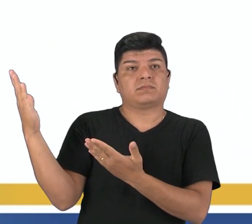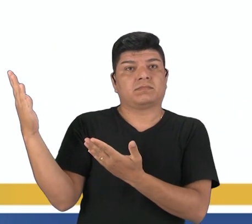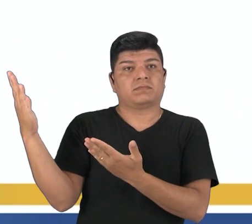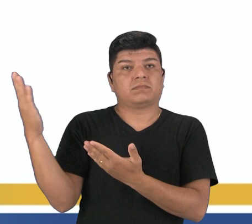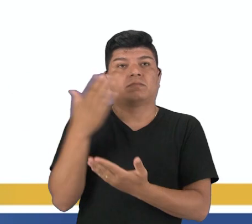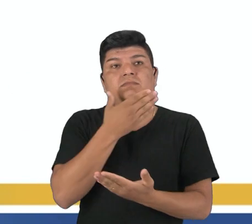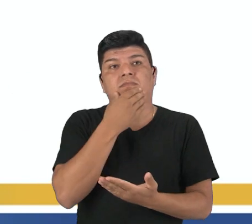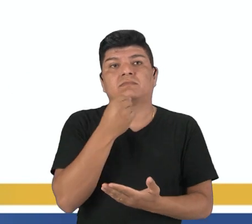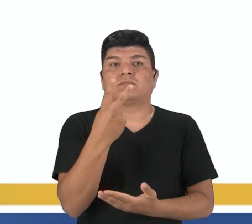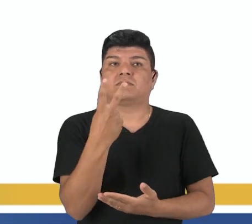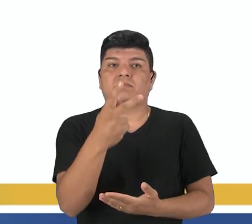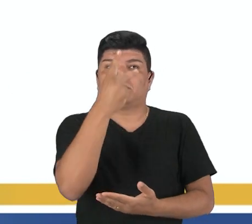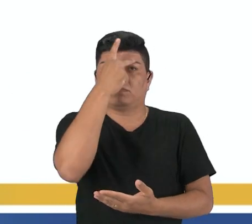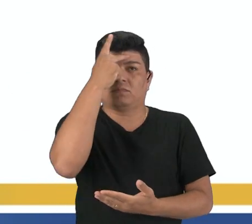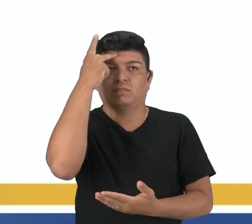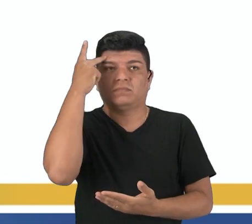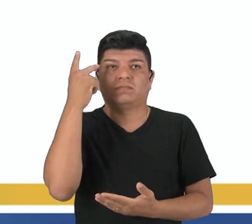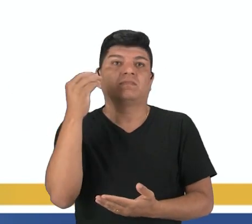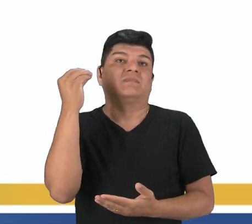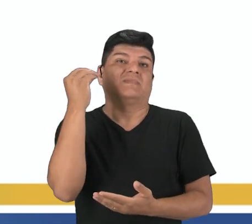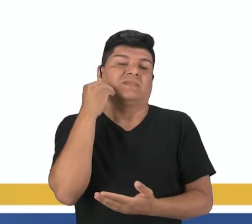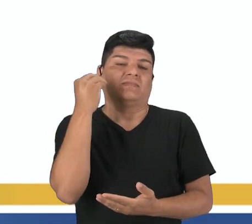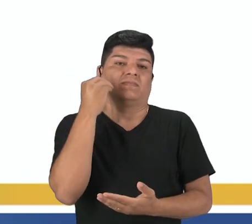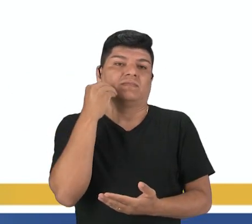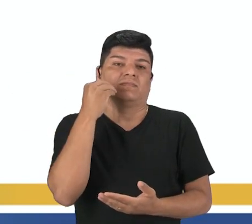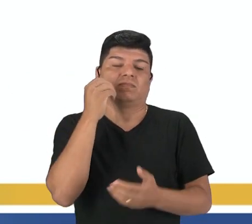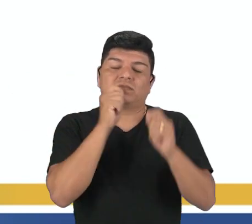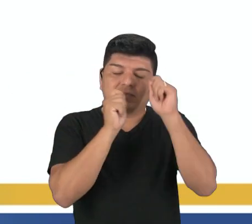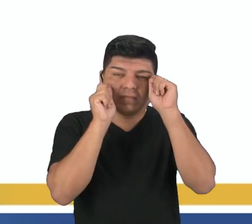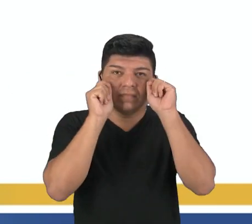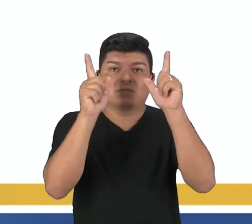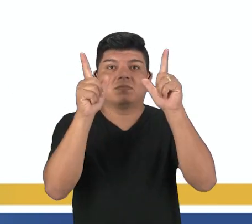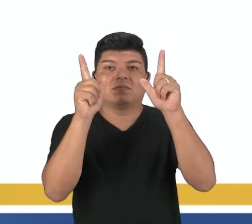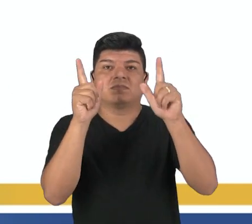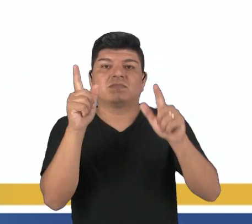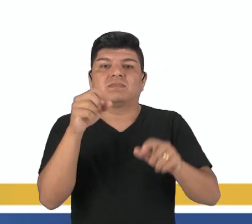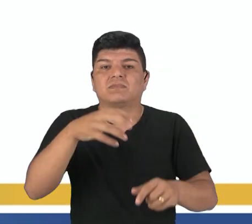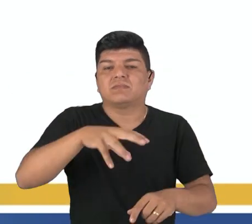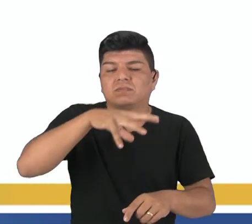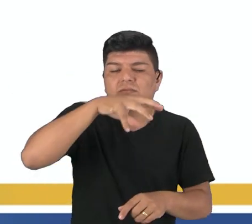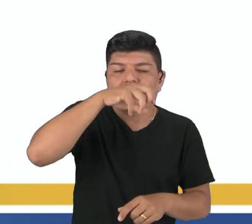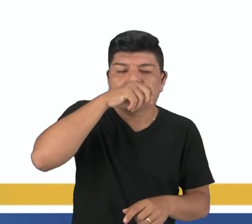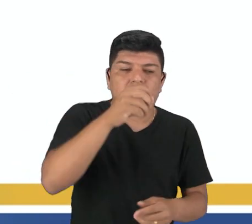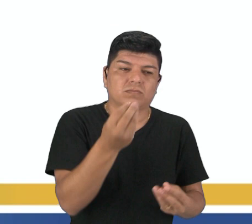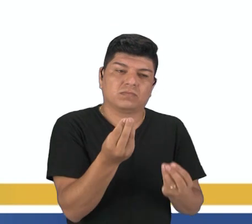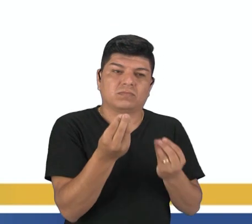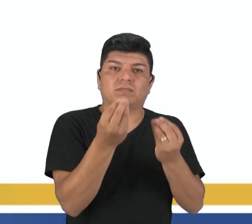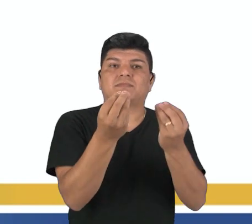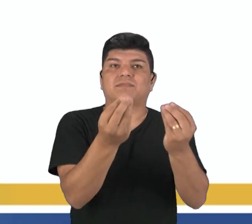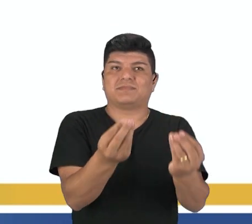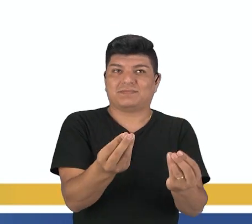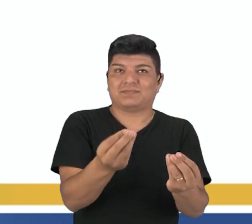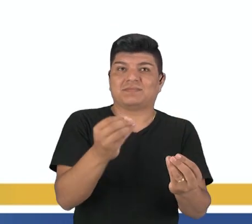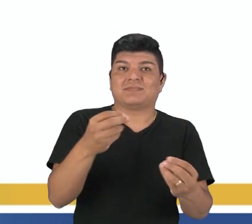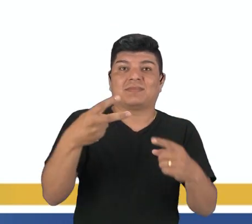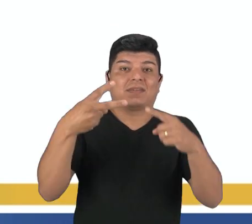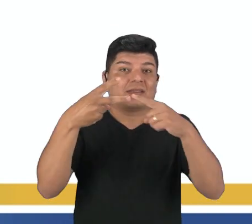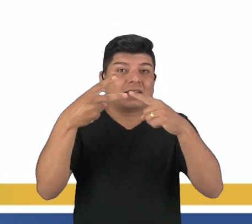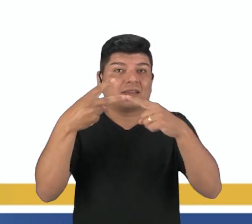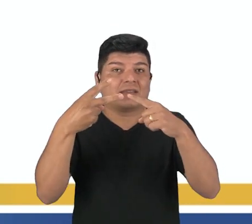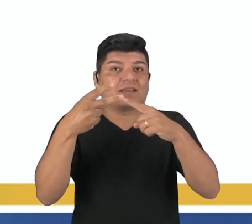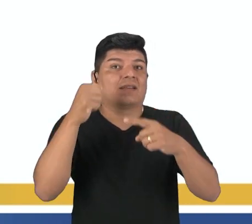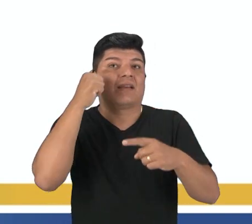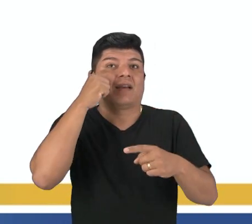seres humanos, né, tentando acordar um outro que está dormindo com um odor, algum cheiro mais forte. Na outra tela tem uma